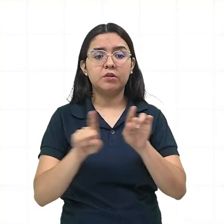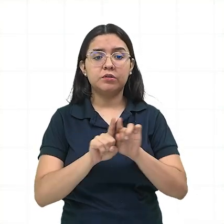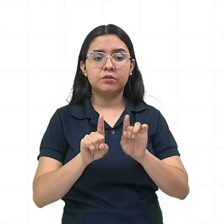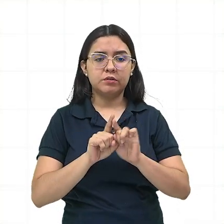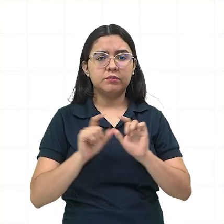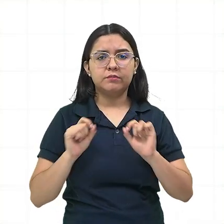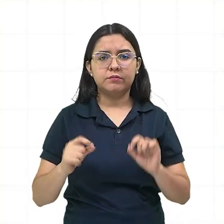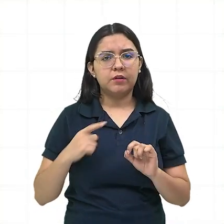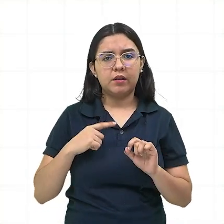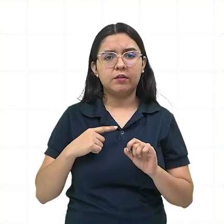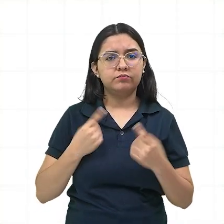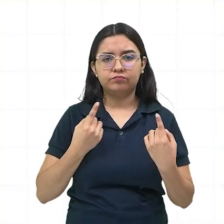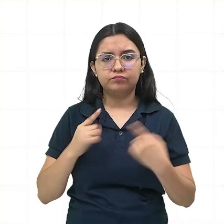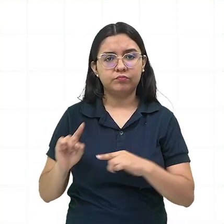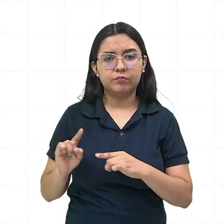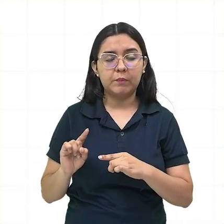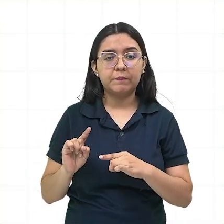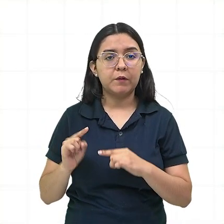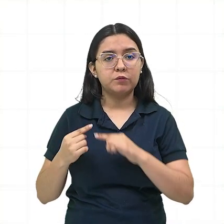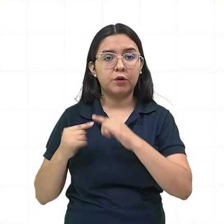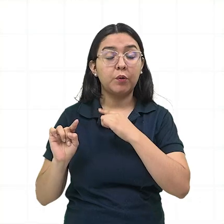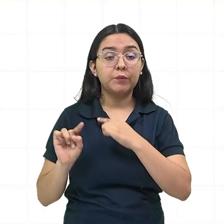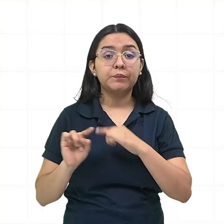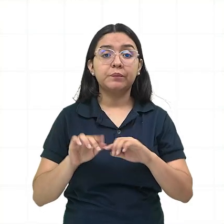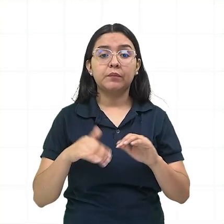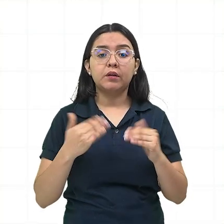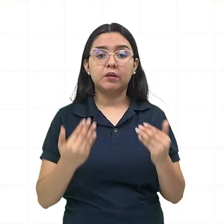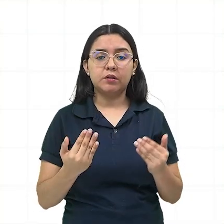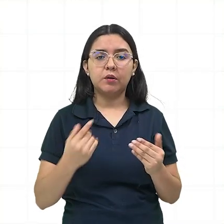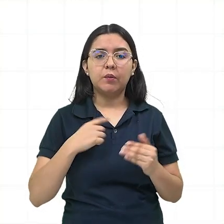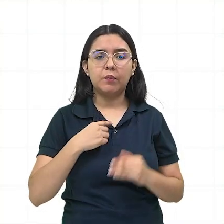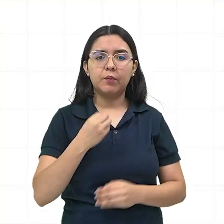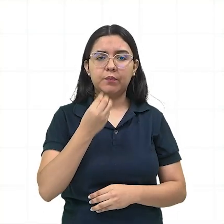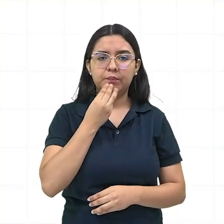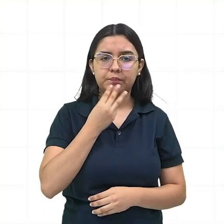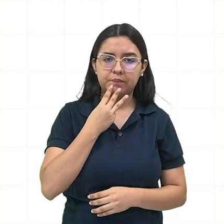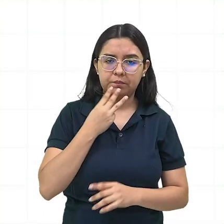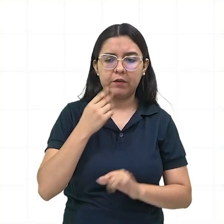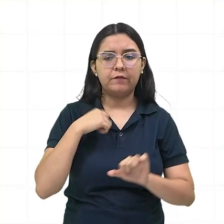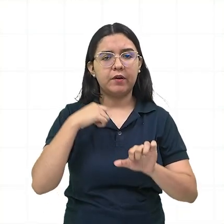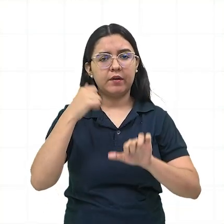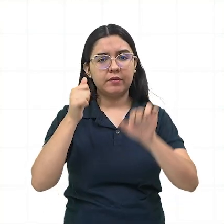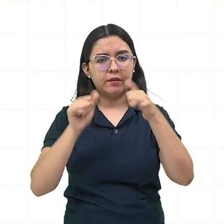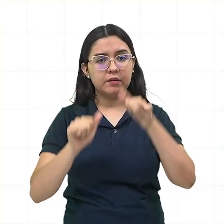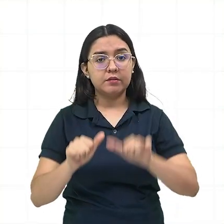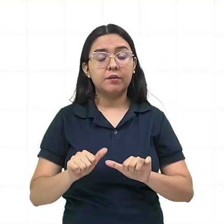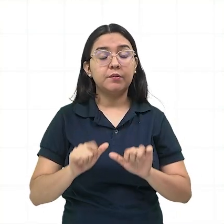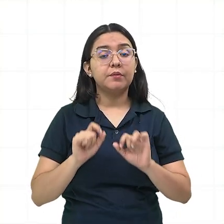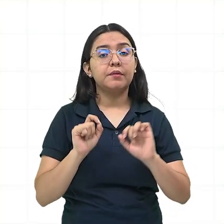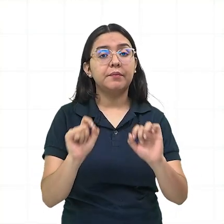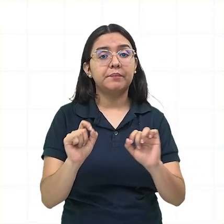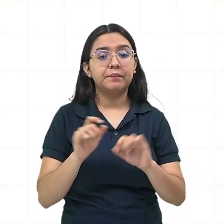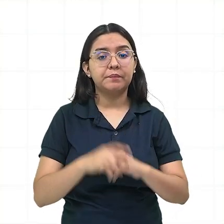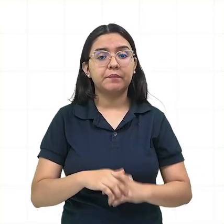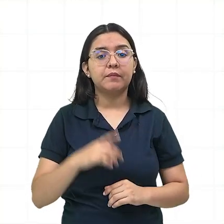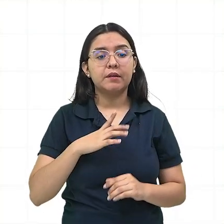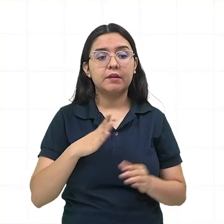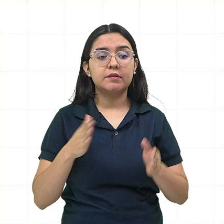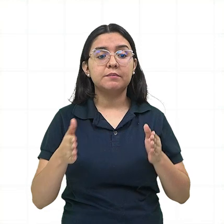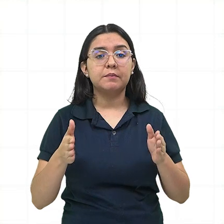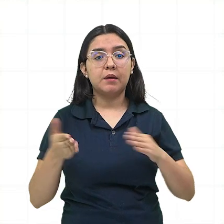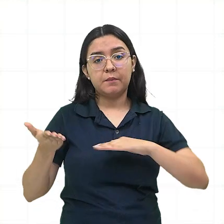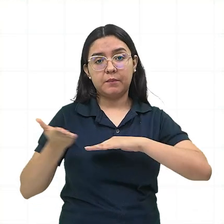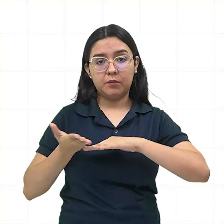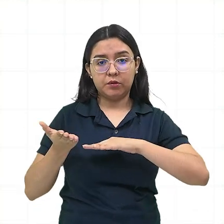né? Nós vamos ver que Max Weber vai analisar a Idade